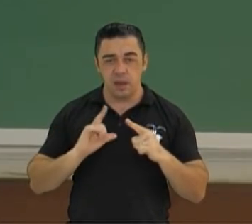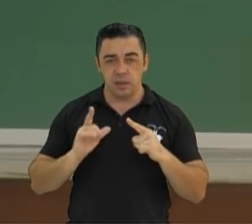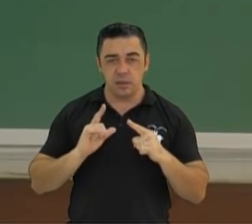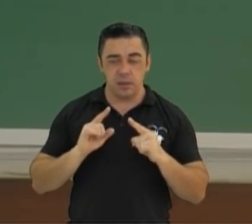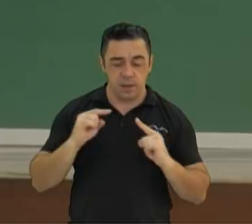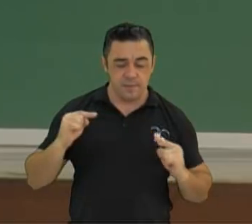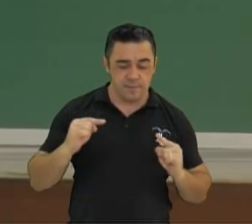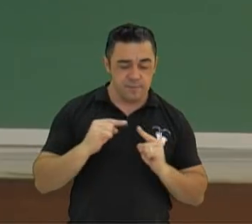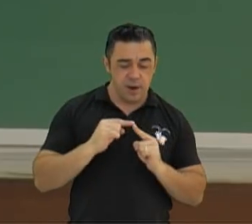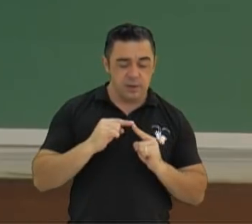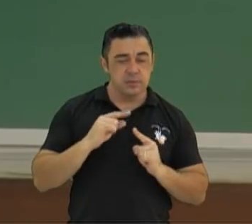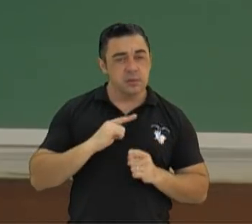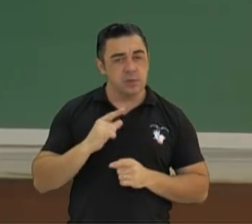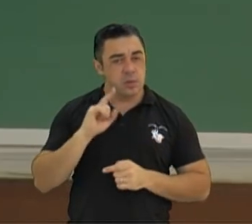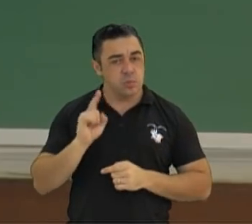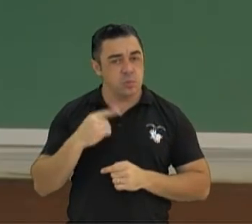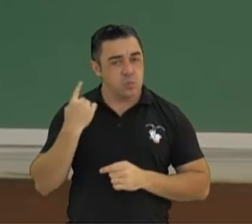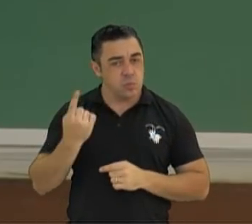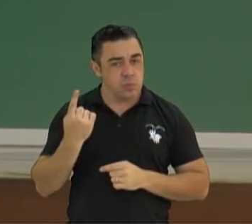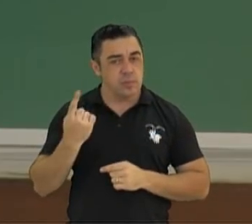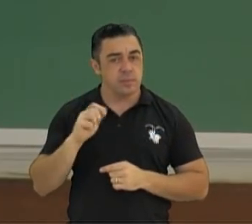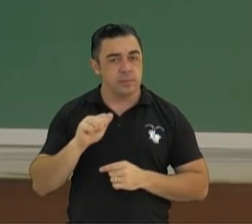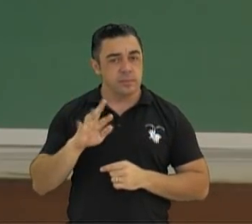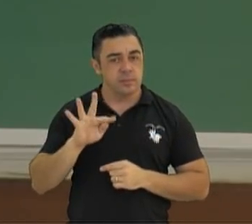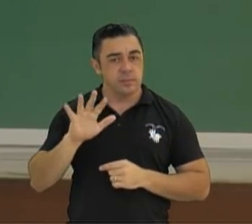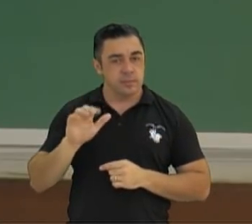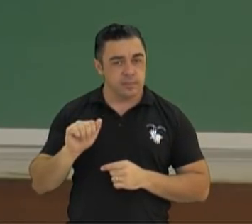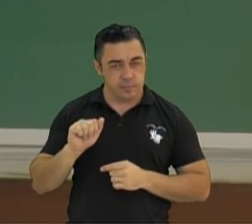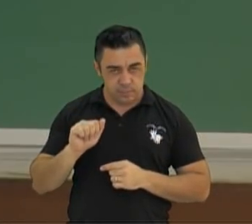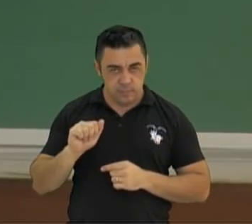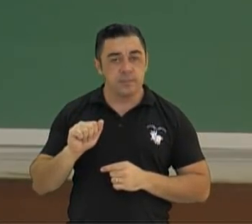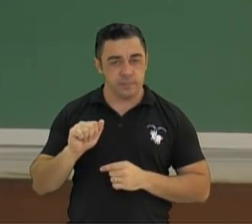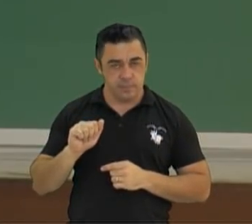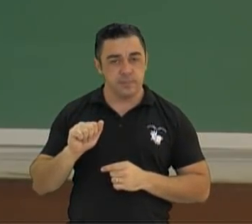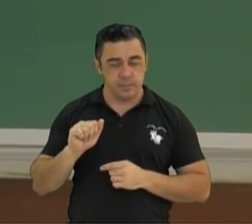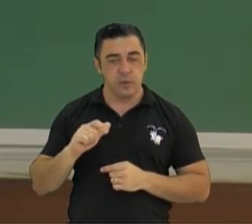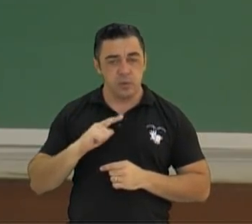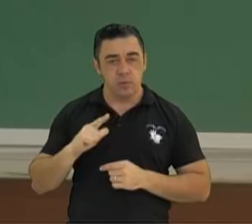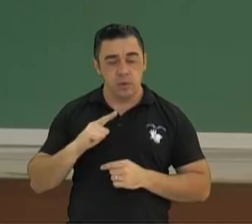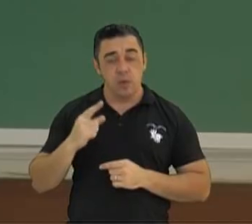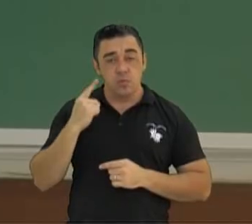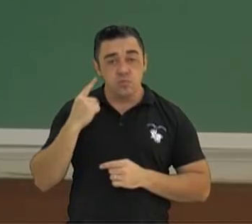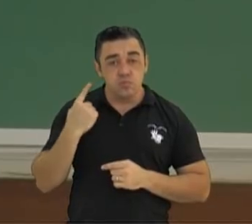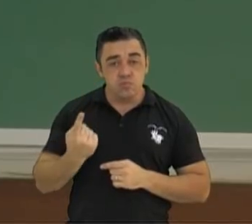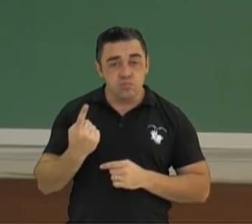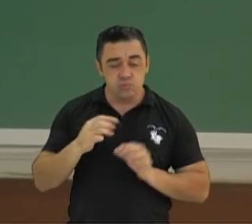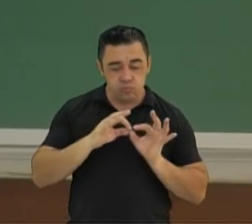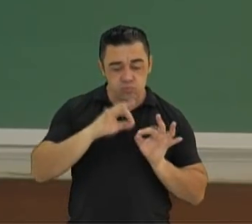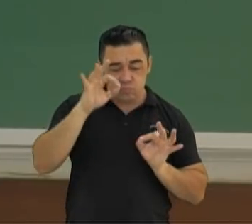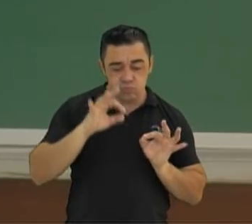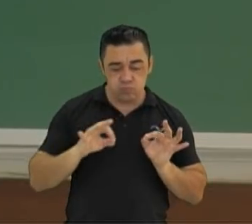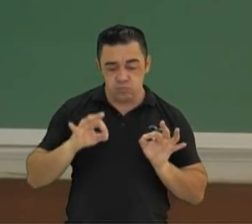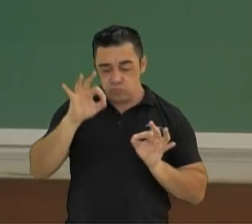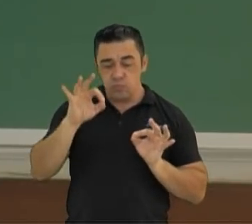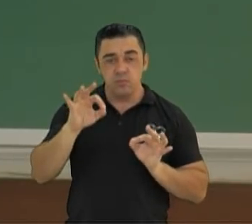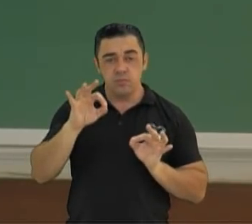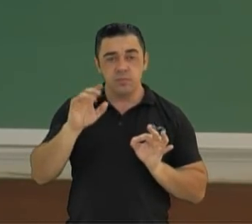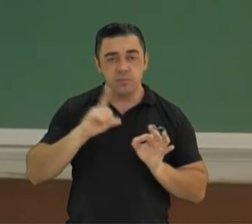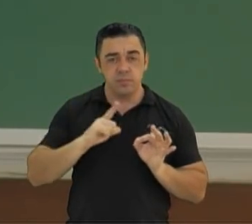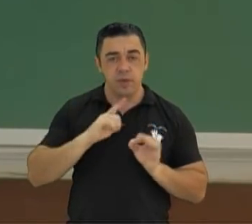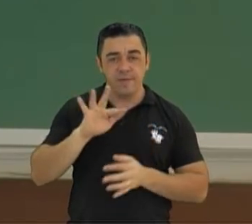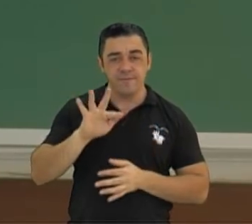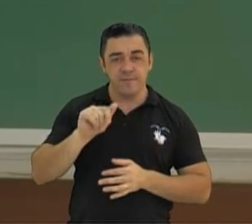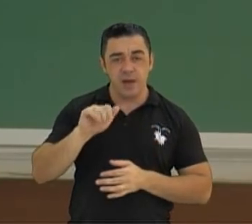vou ter uma face. Então, aqui nessa pirâmide de 5 vértices, 1 vai ser na